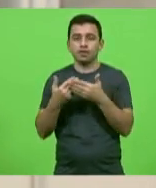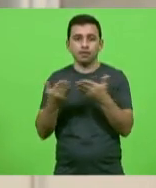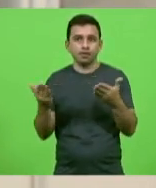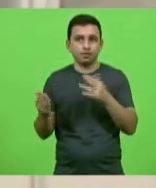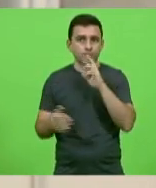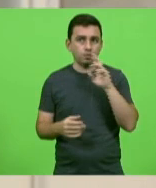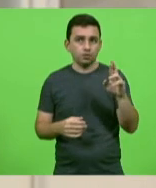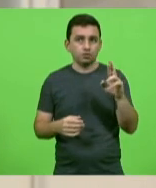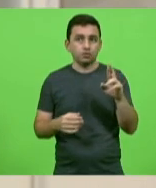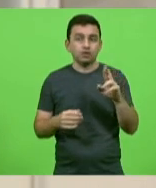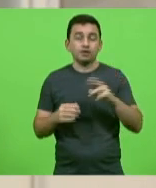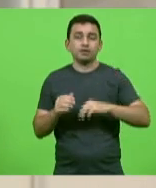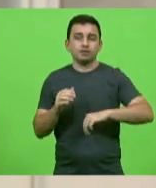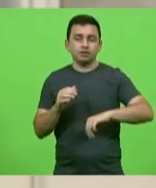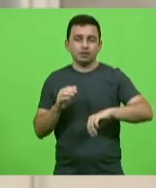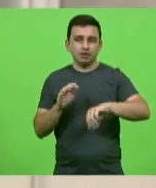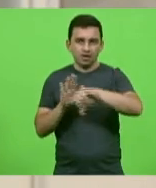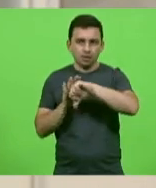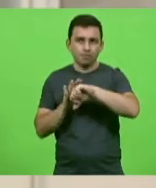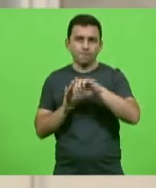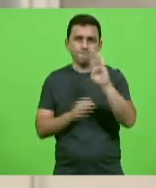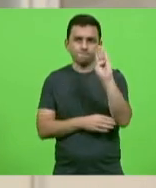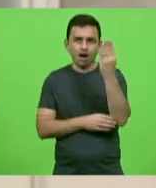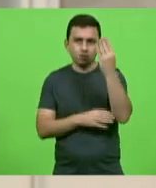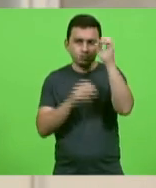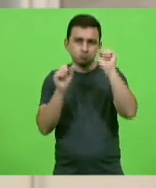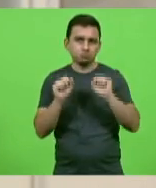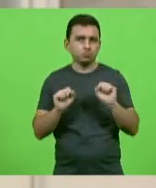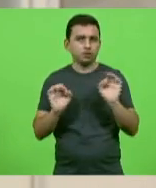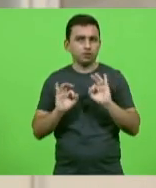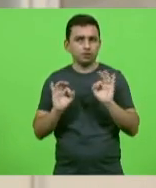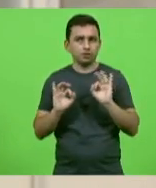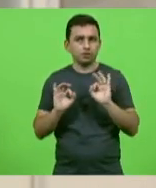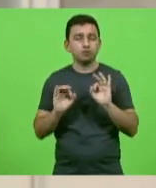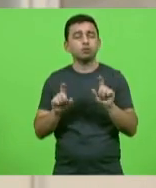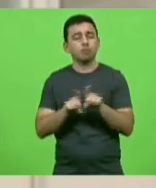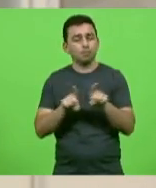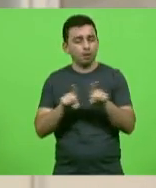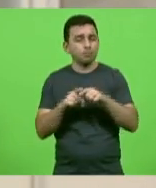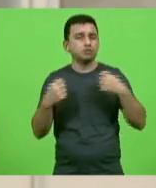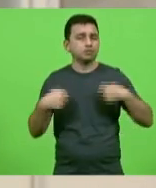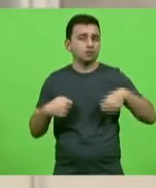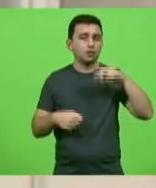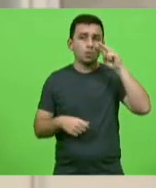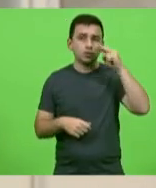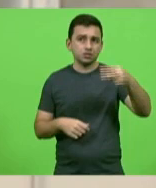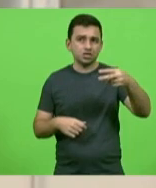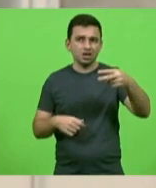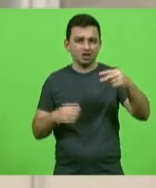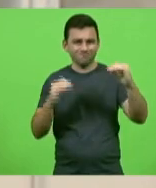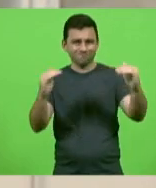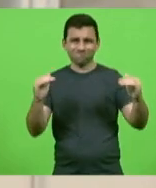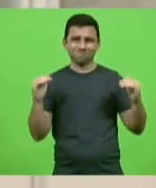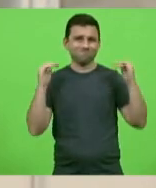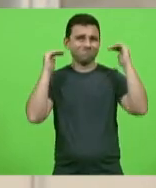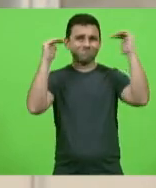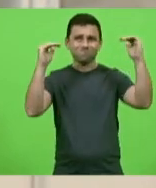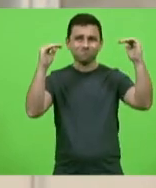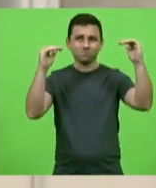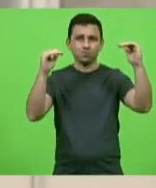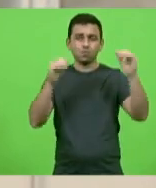responde pelo crime de falso testemunho for suas a conhecer que autoridade máxima